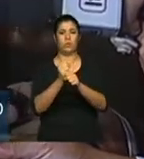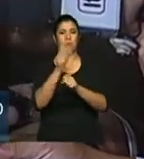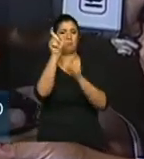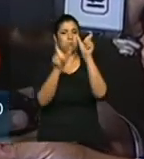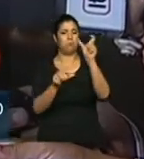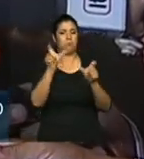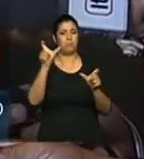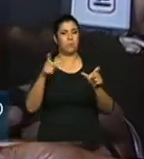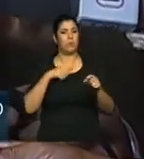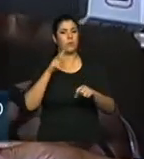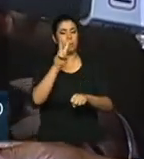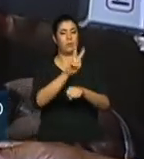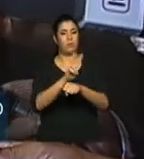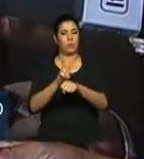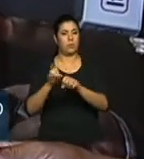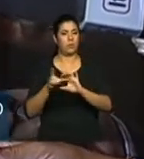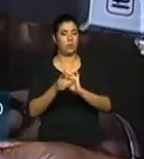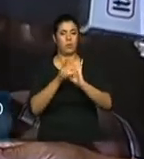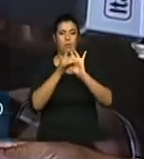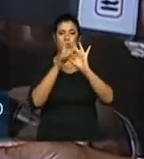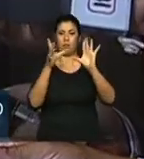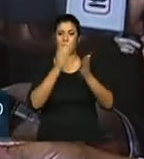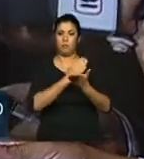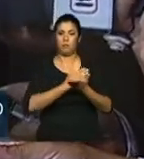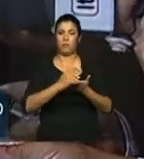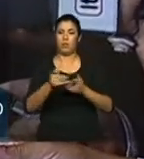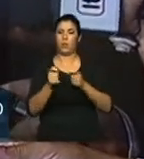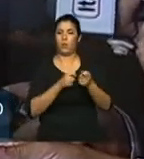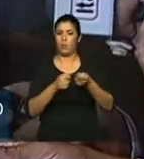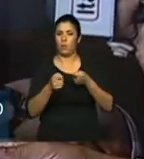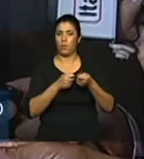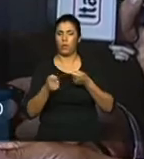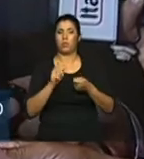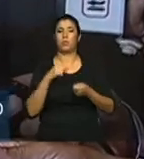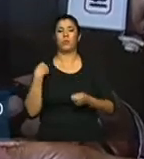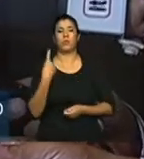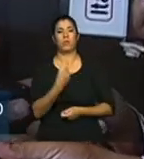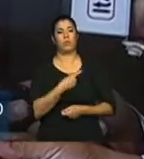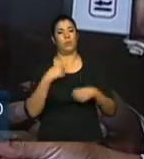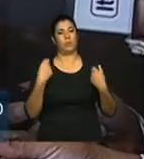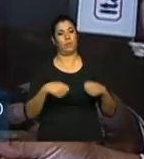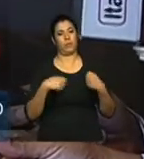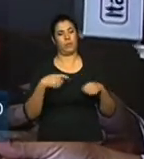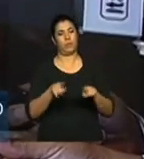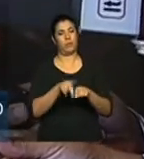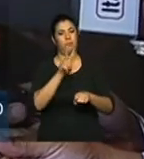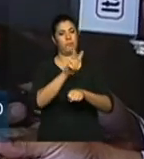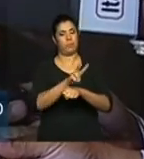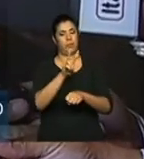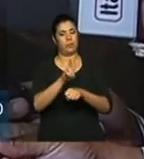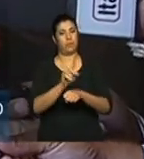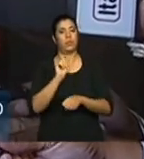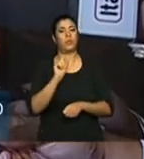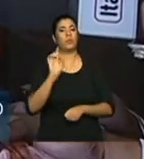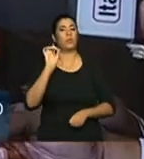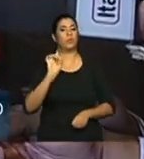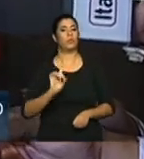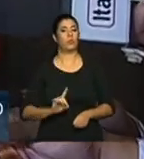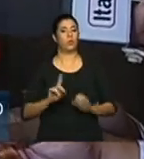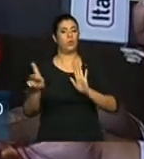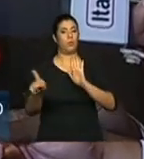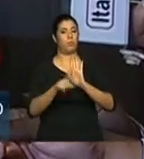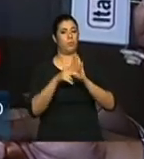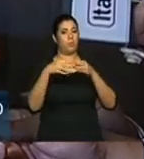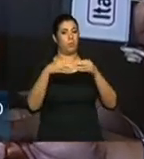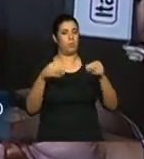Eu defendo a livre iniciativa, a economia de mercado. O que nós defendemos também é que o direito de